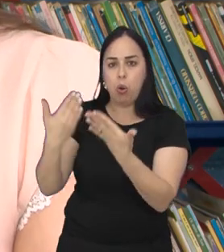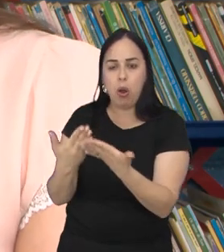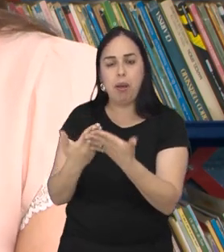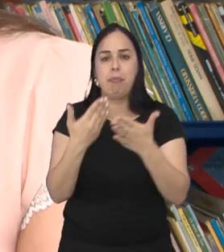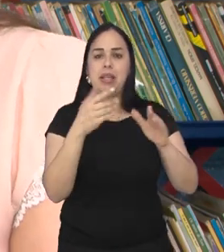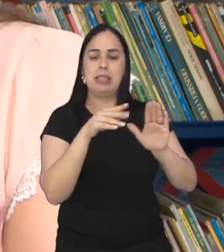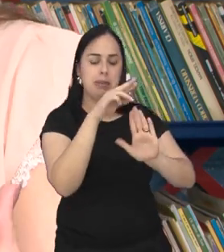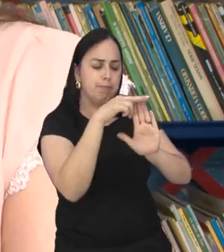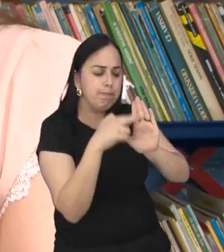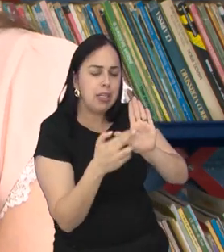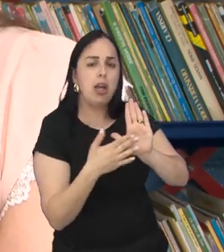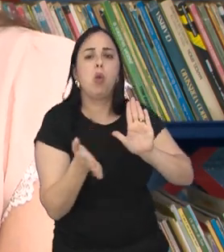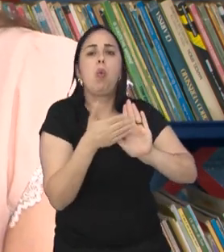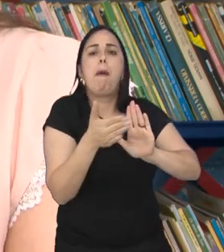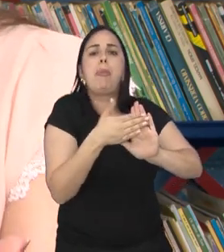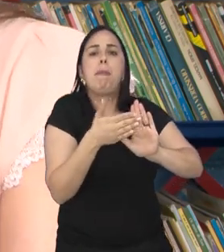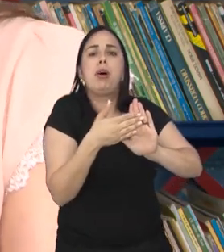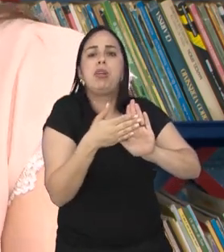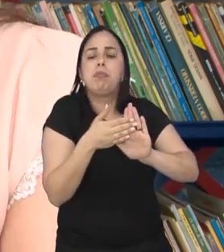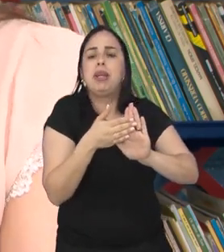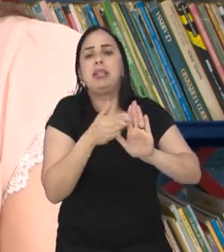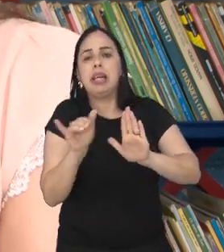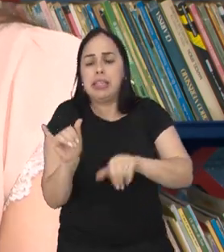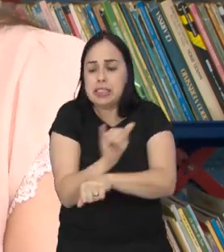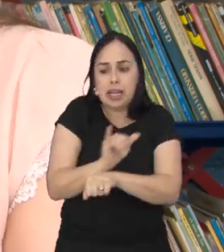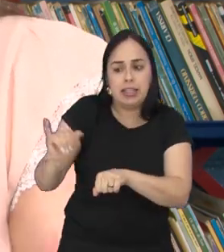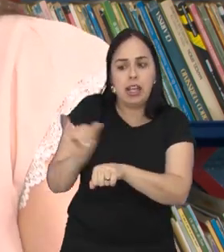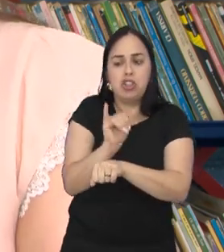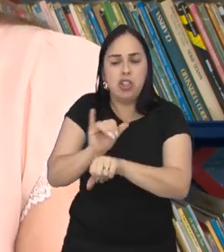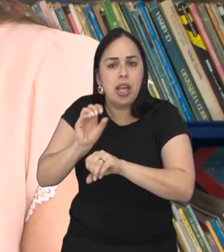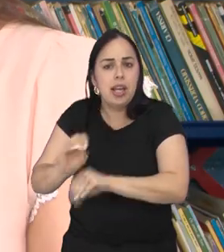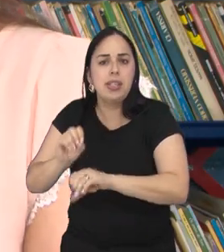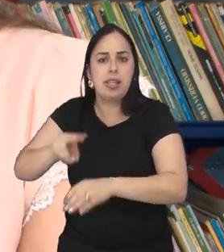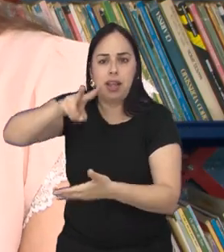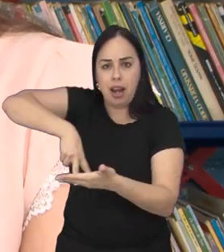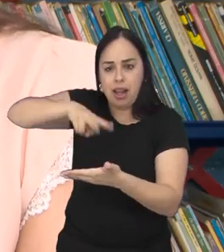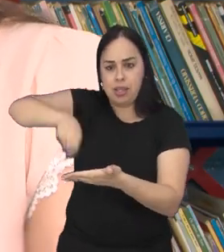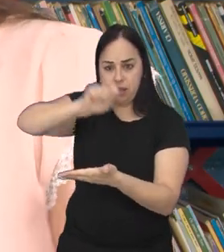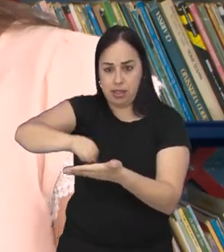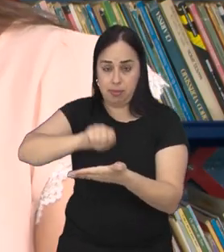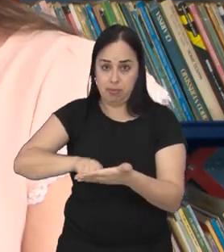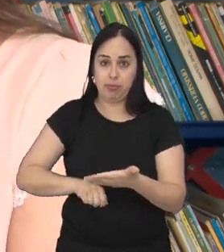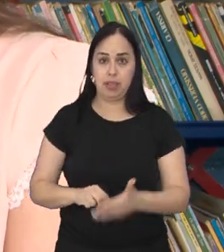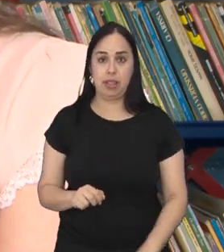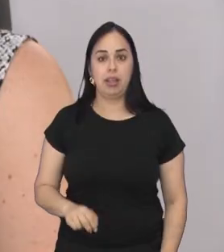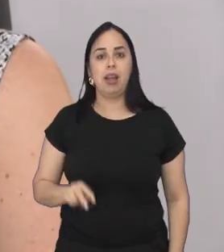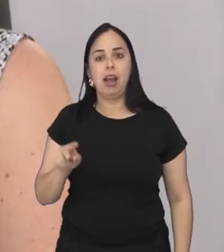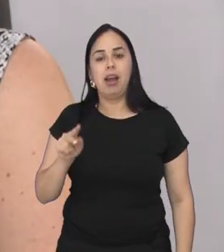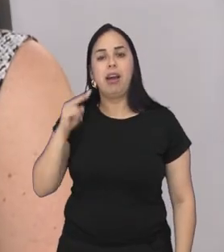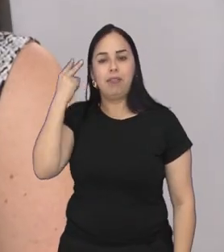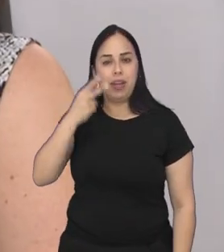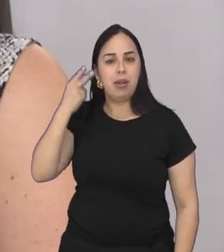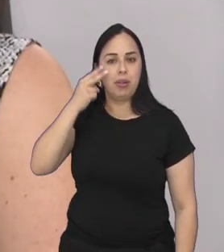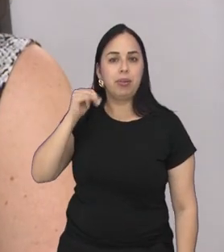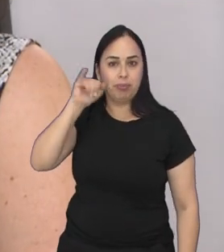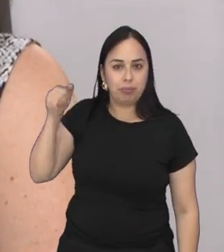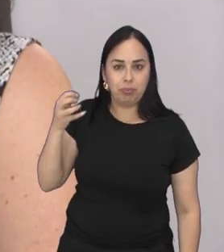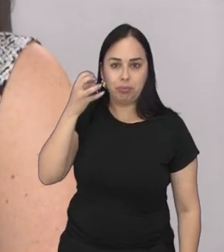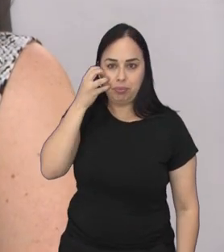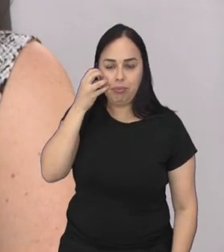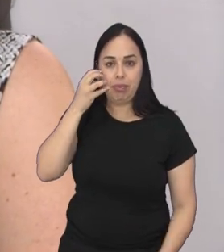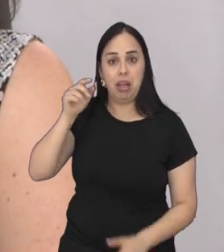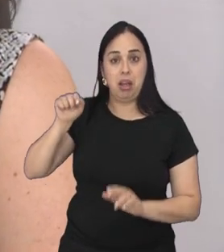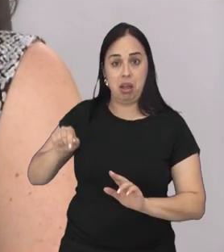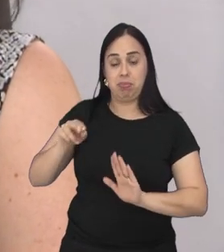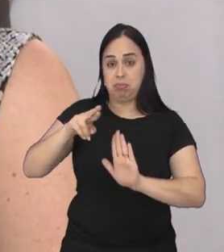aí tem que ver qual é a programação e qual é a proposta para trabalhar quando tiver um desafio desse dentro da sua escola para a vereadora Juliana